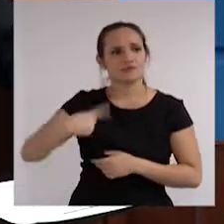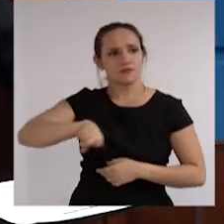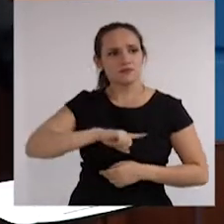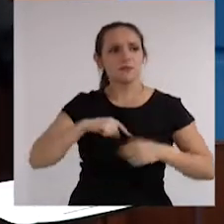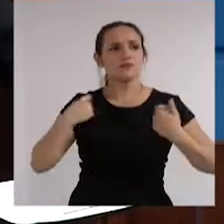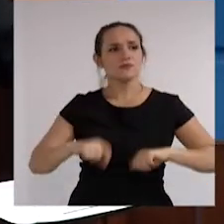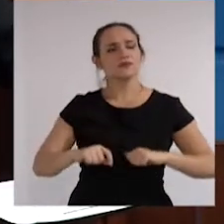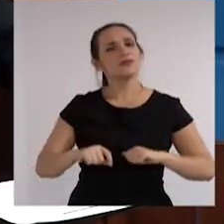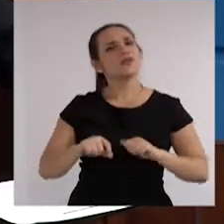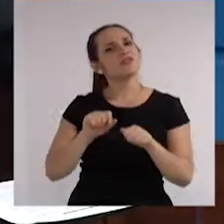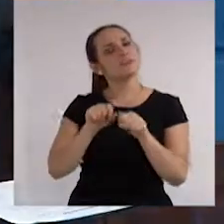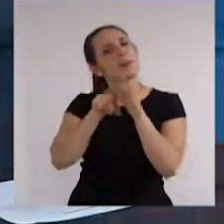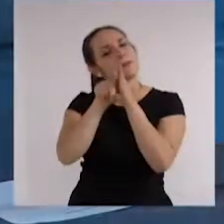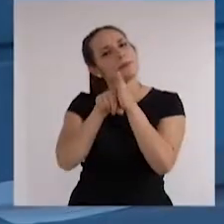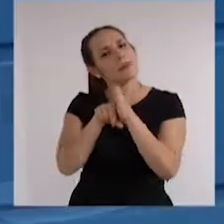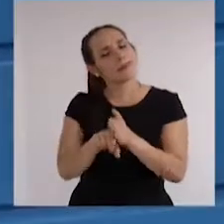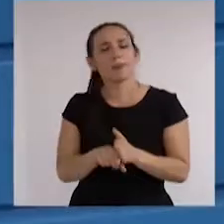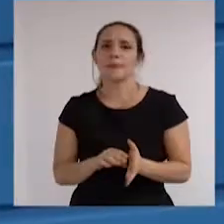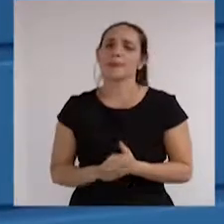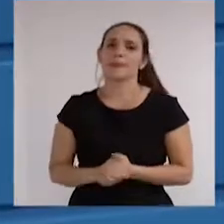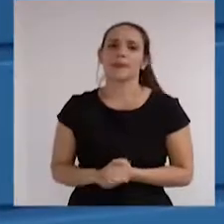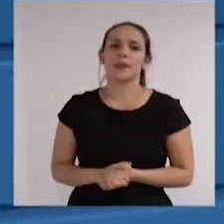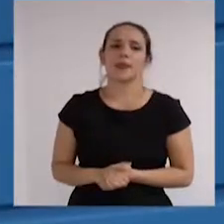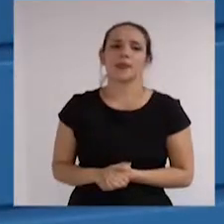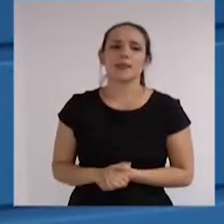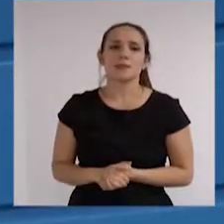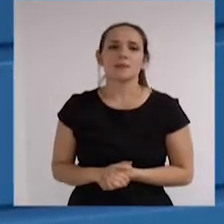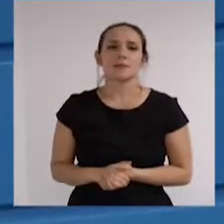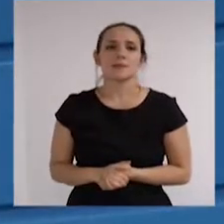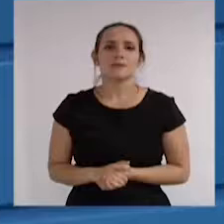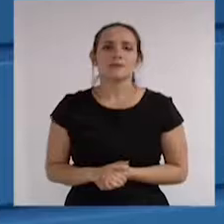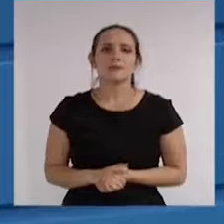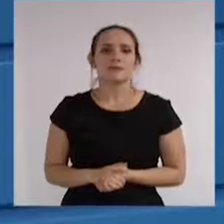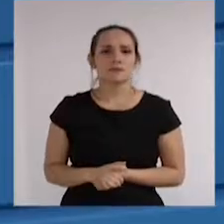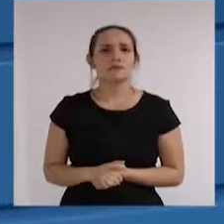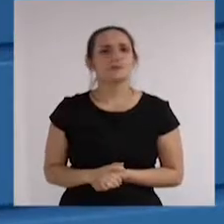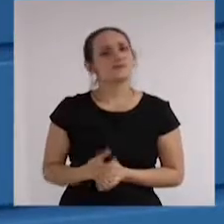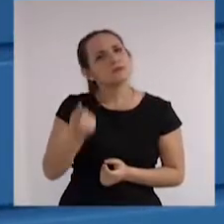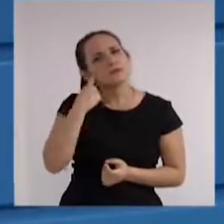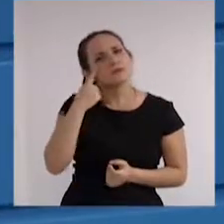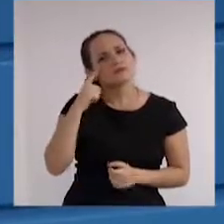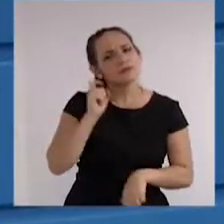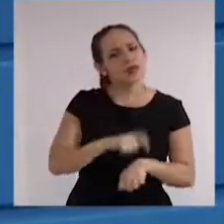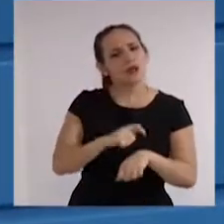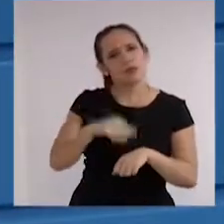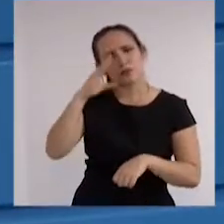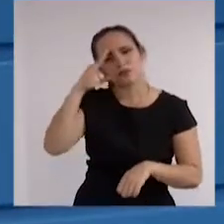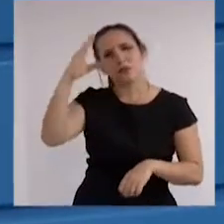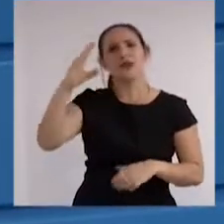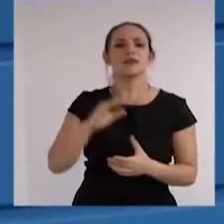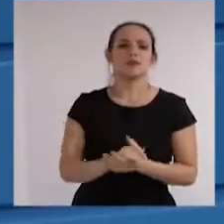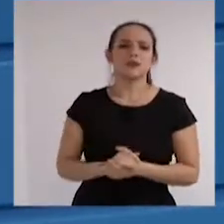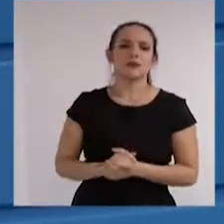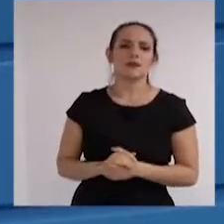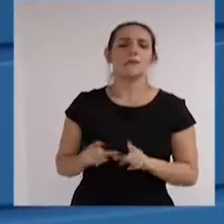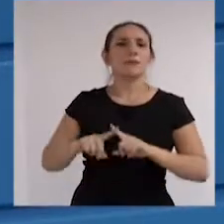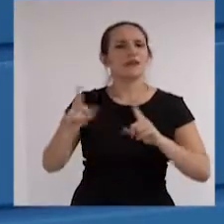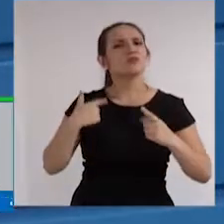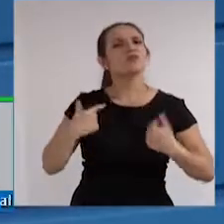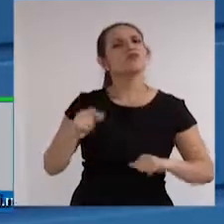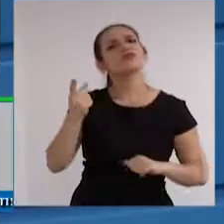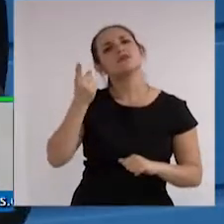um levantamento dos crimes militares, sim. Mas nós temos que fazer um levantamento o que causou os crimes